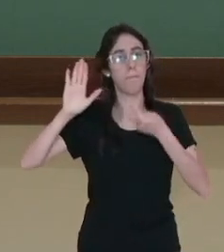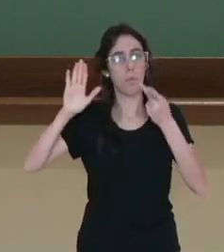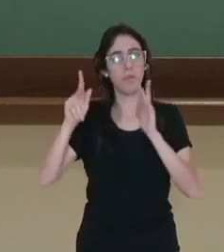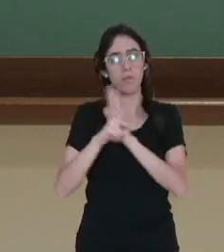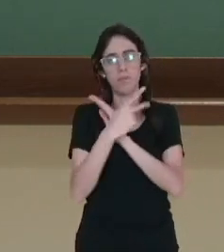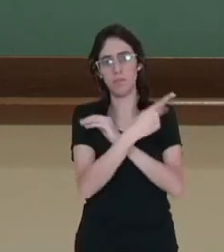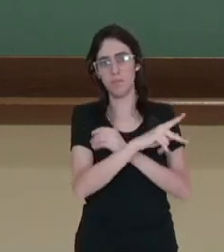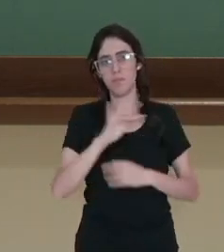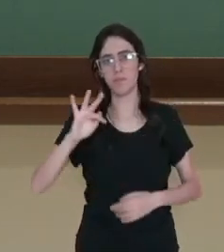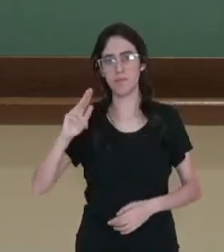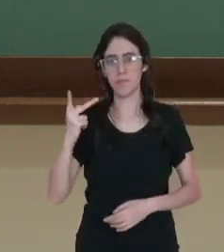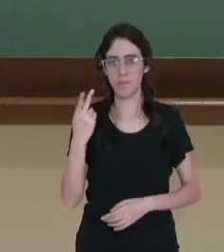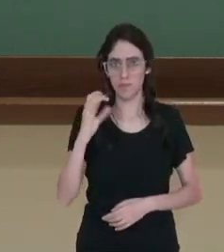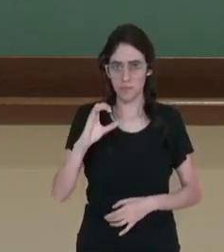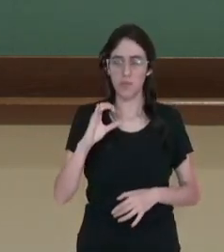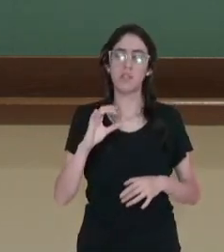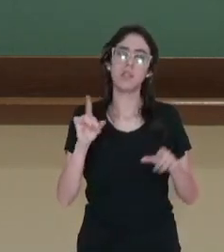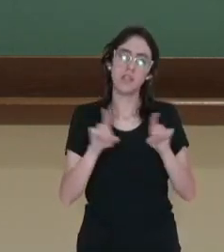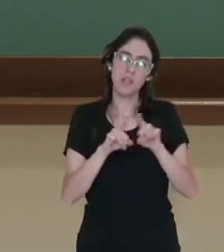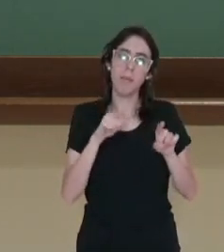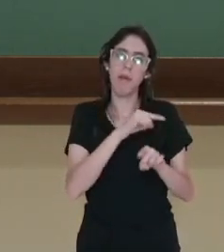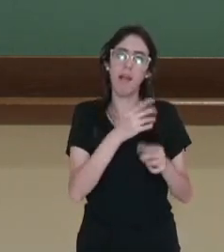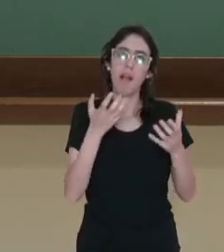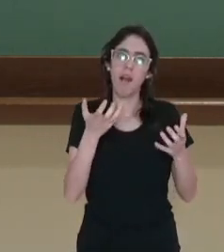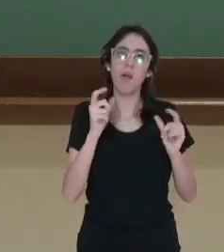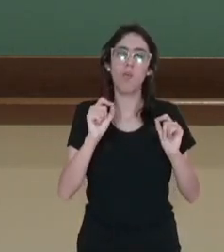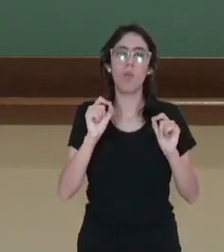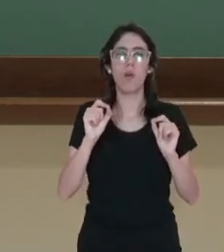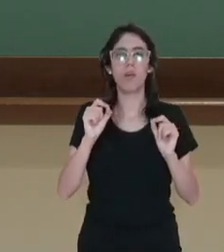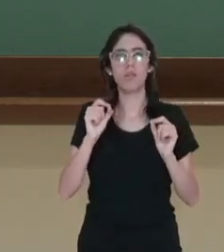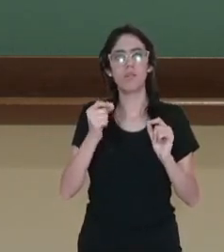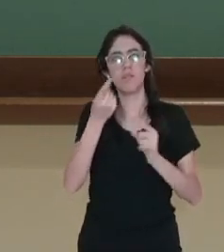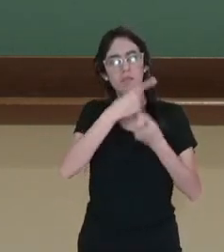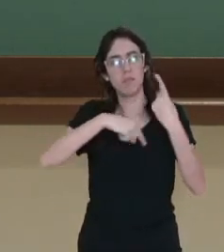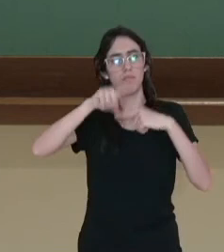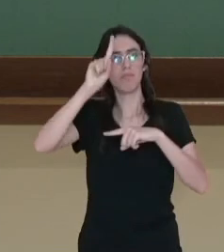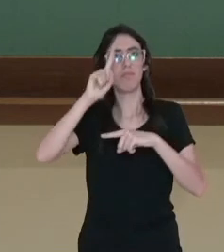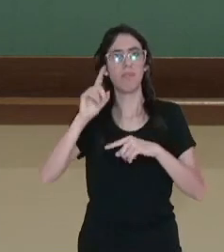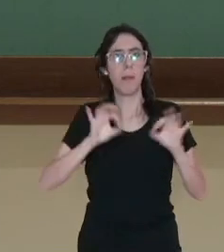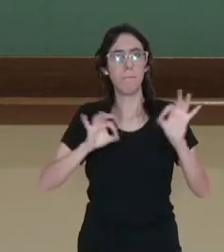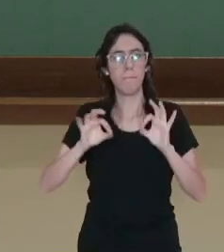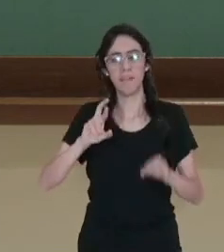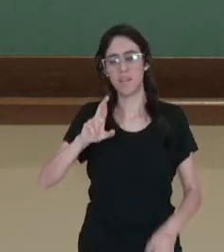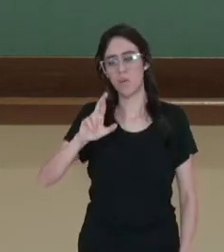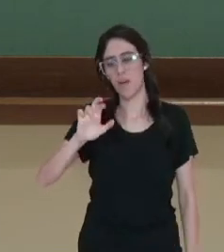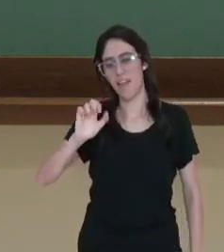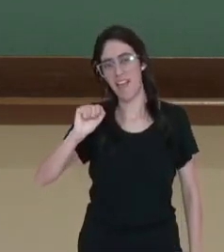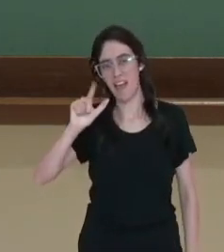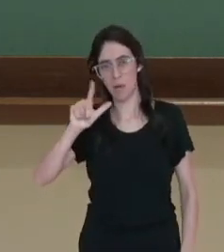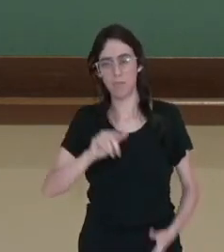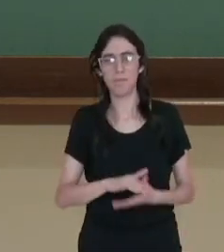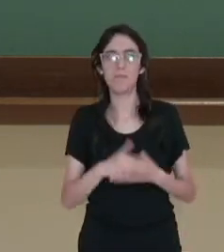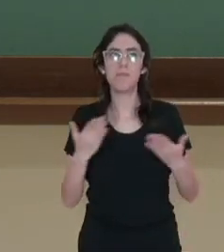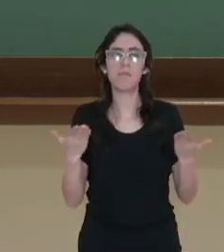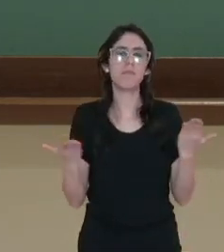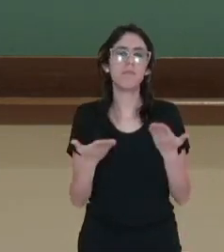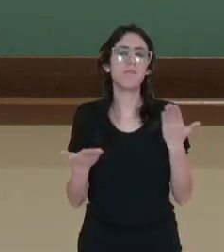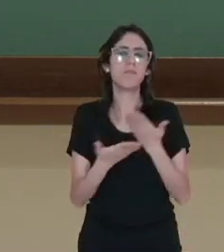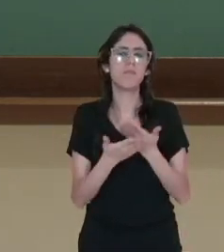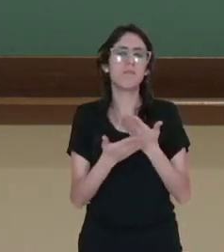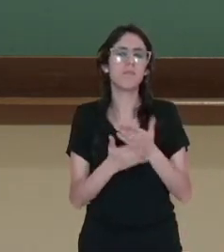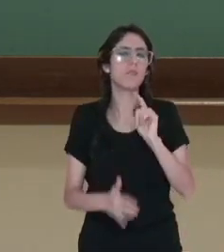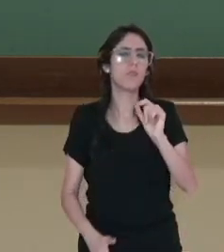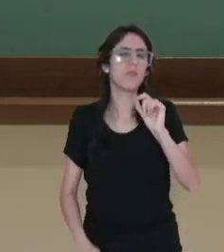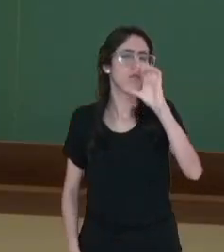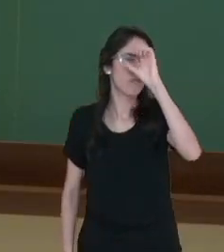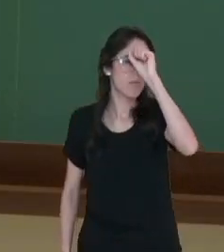do Fernando Henrique Cardoso, além, claro, da garantia do sucesso do Plano Real. Crianças, o que nós estudamos nessa aula de